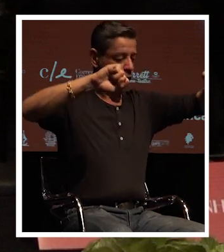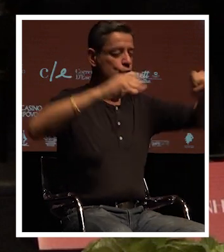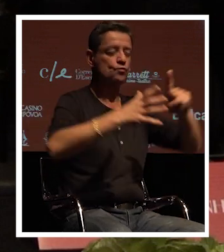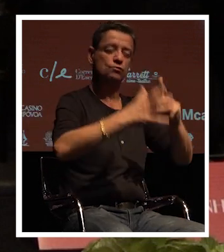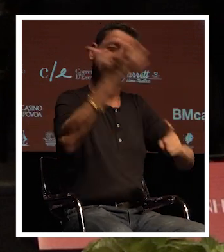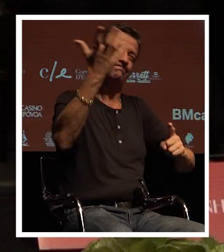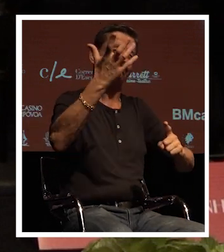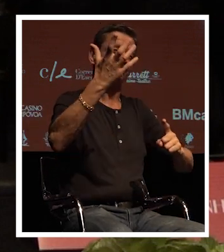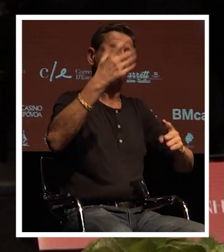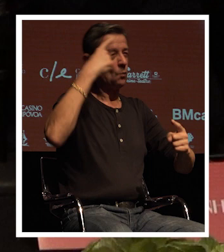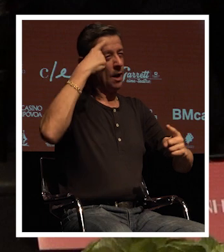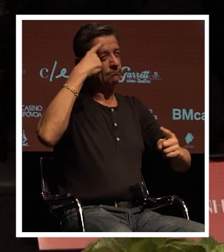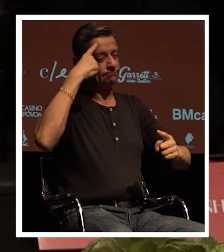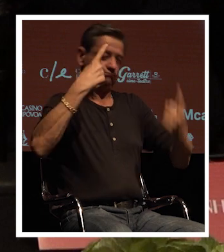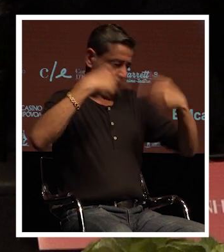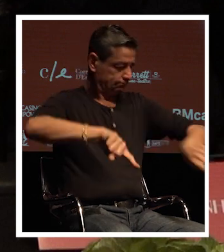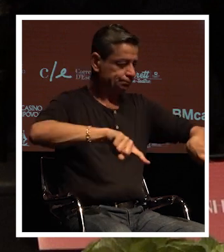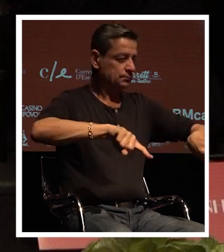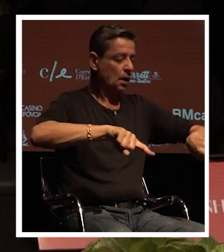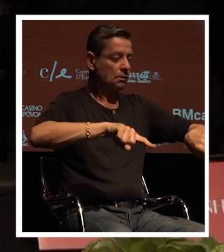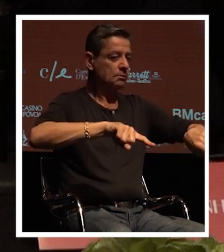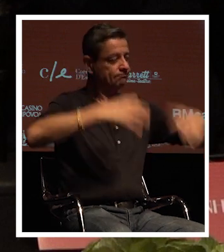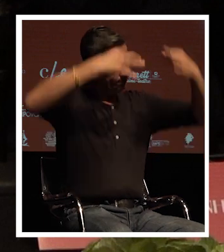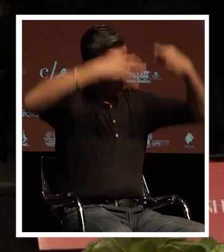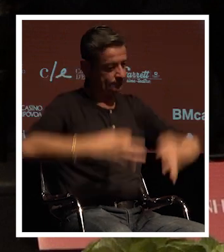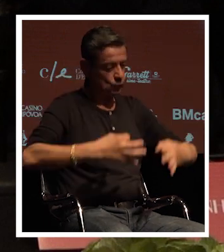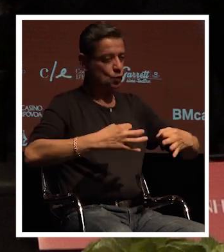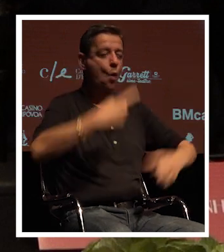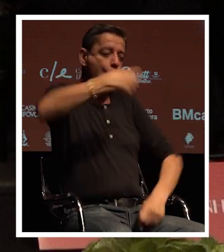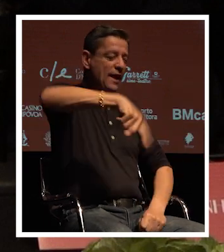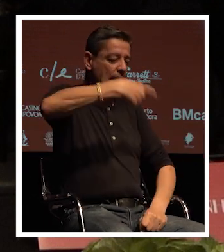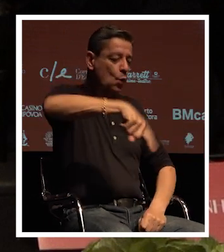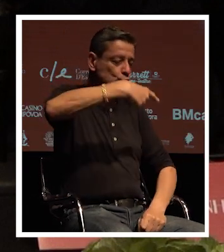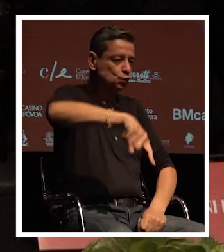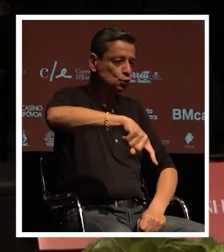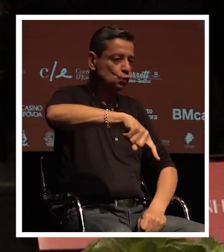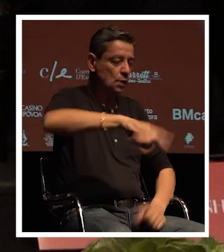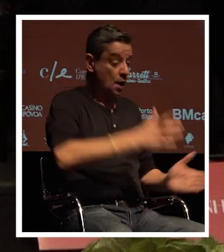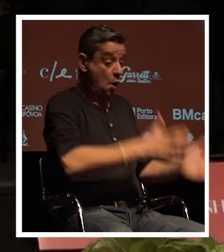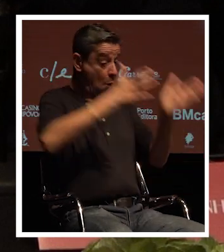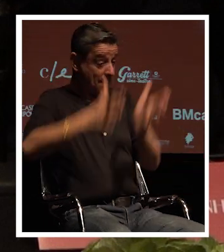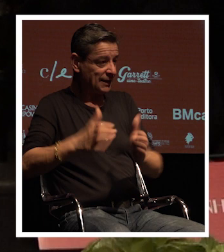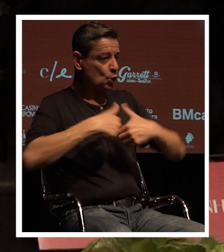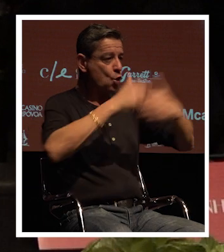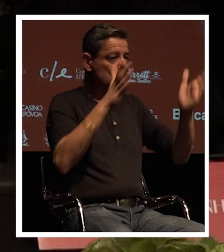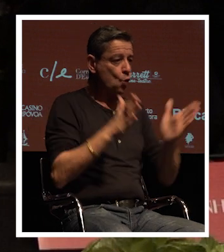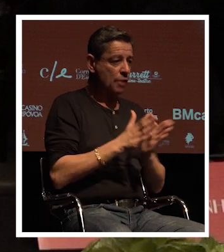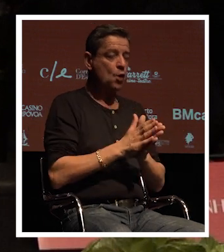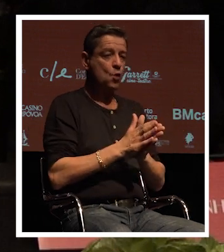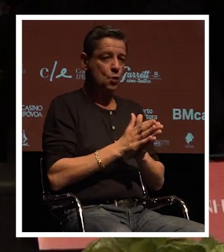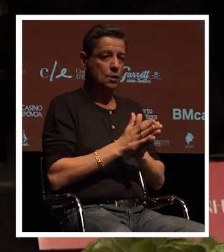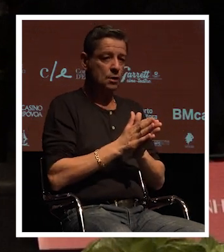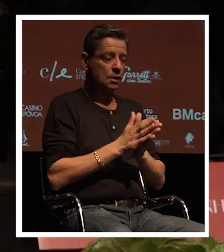realizados preenchidos compridos únicos e parte do todo